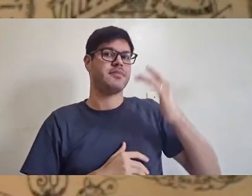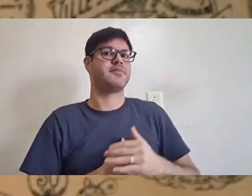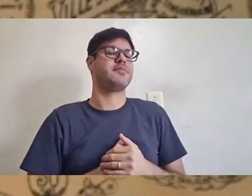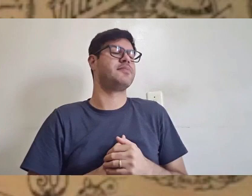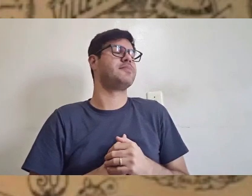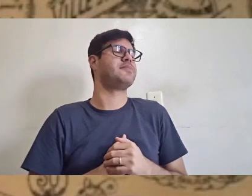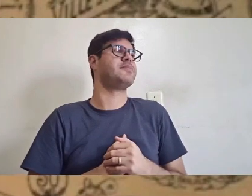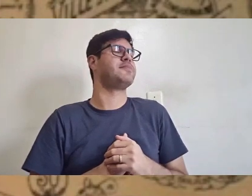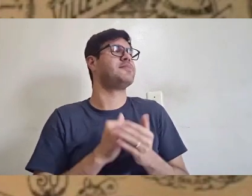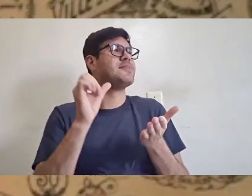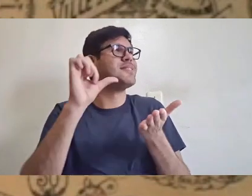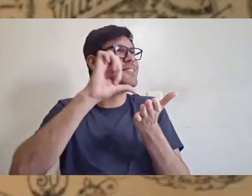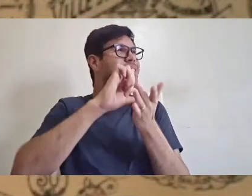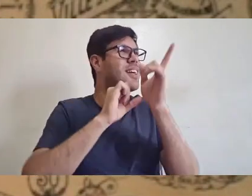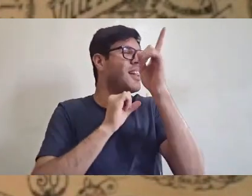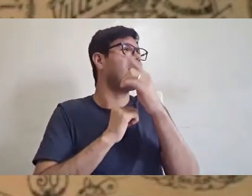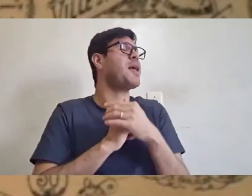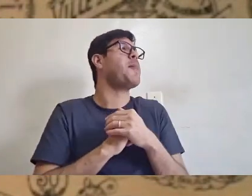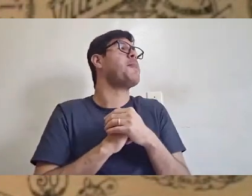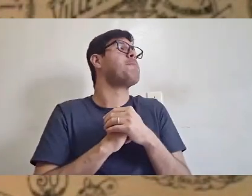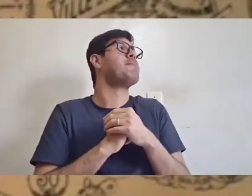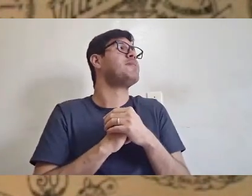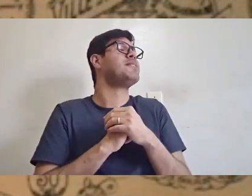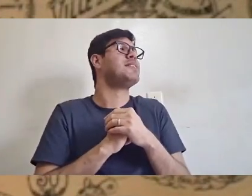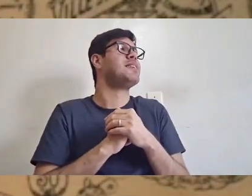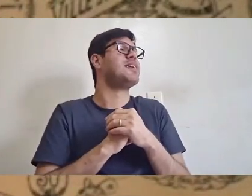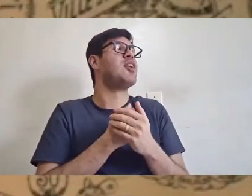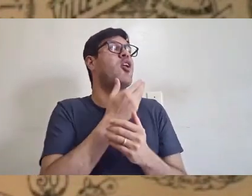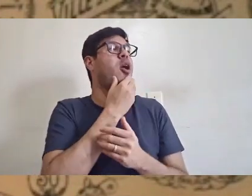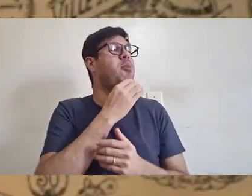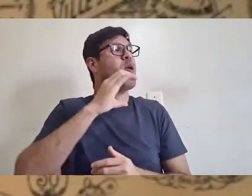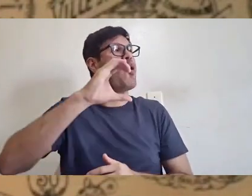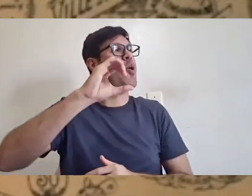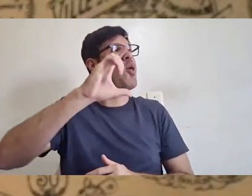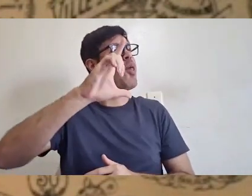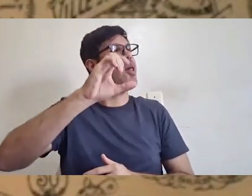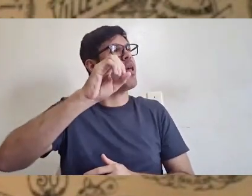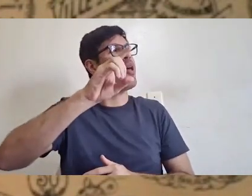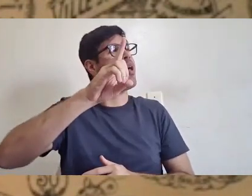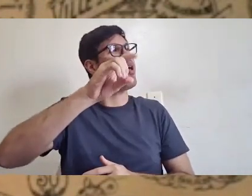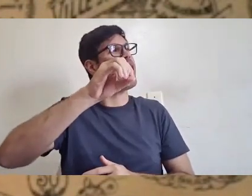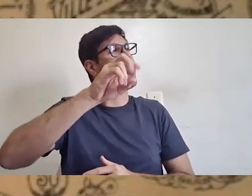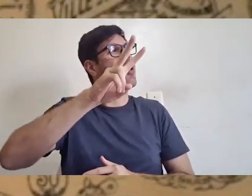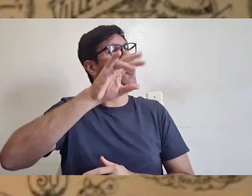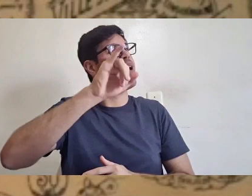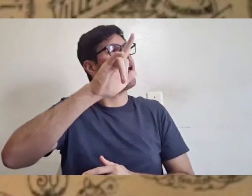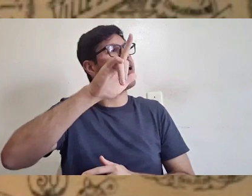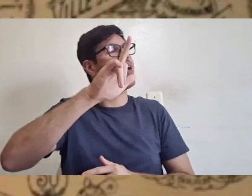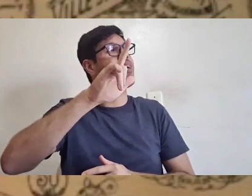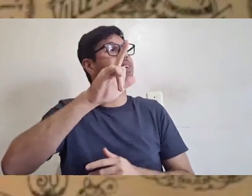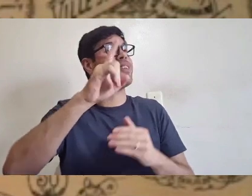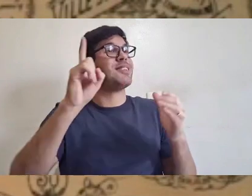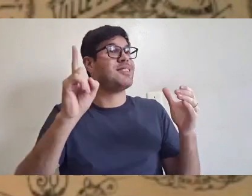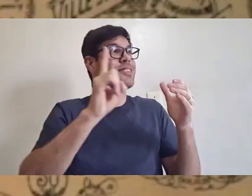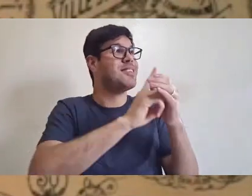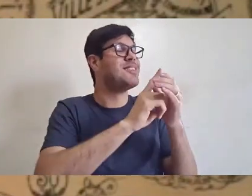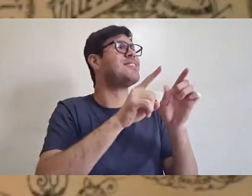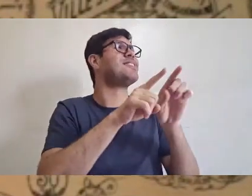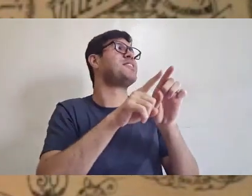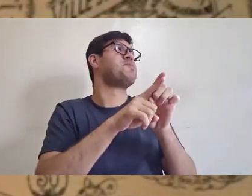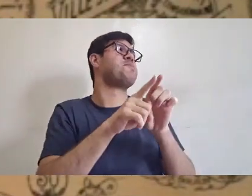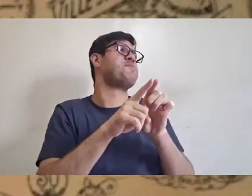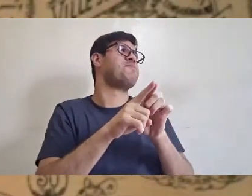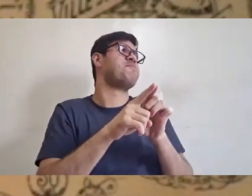na capital, né? E ele dizia que o Clodovil ia se coligar com o PSL, o partido do